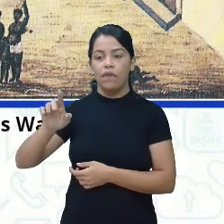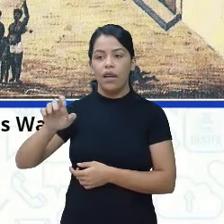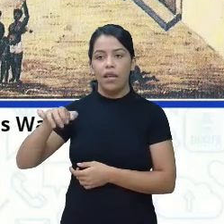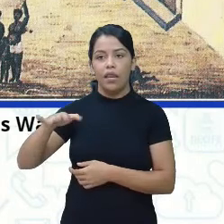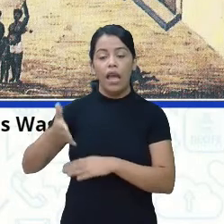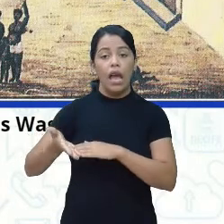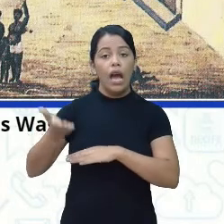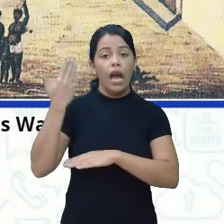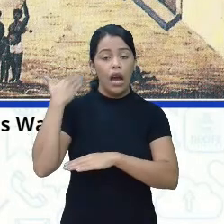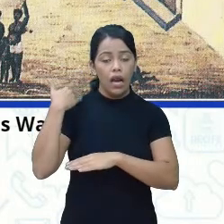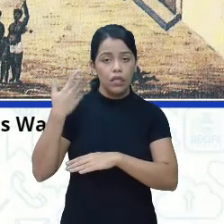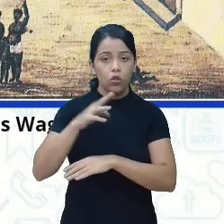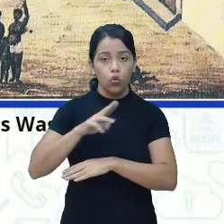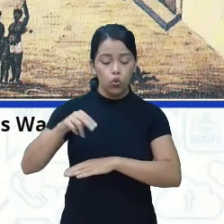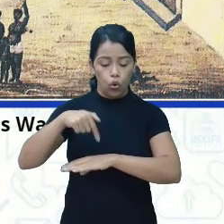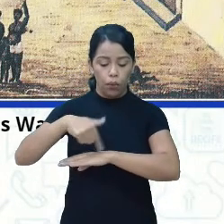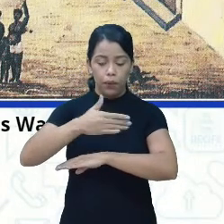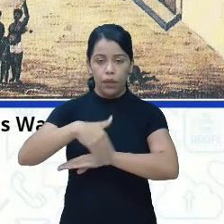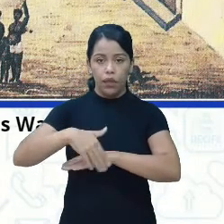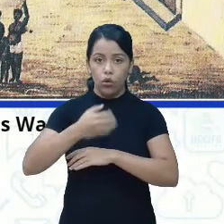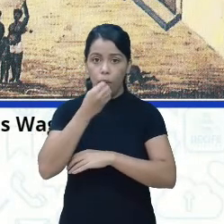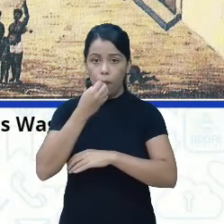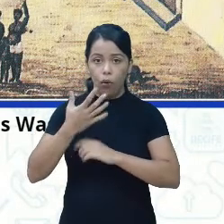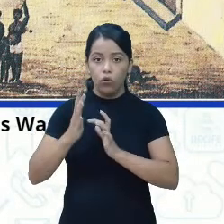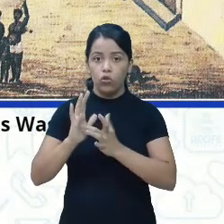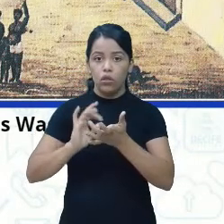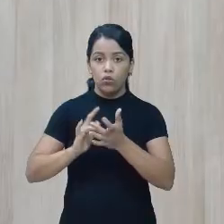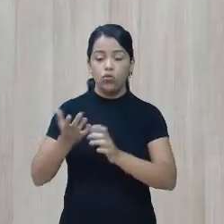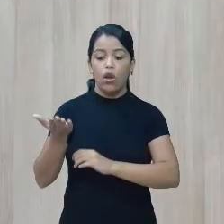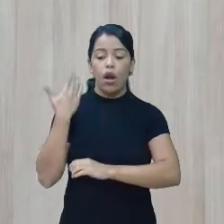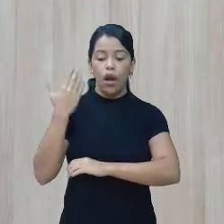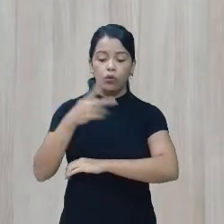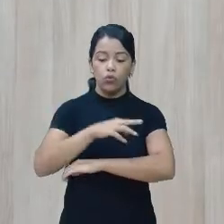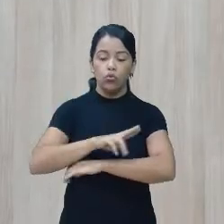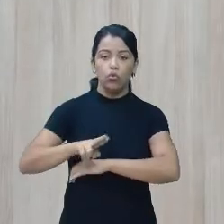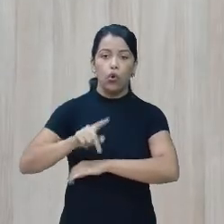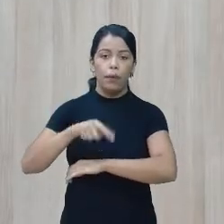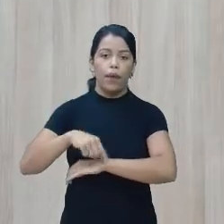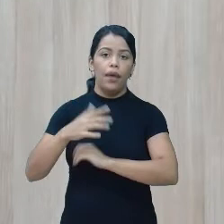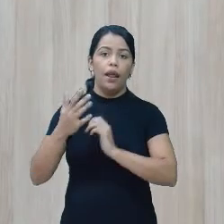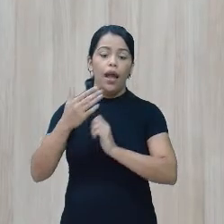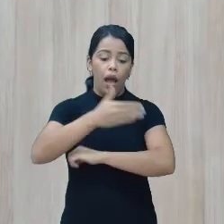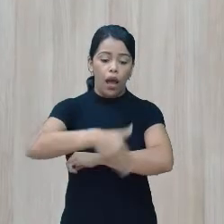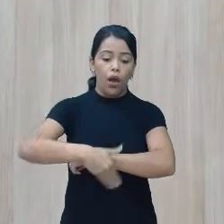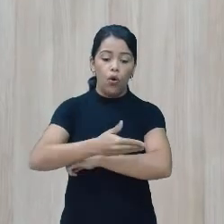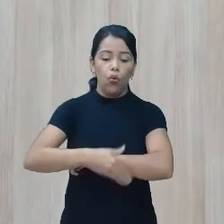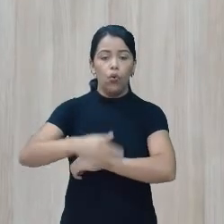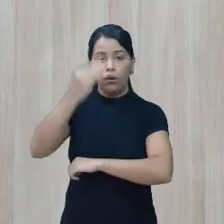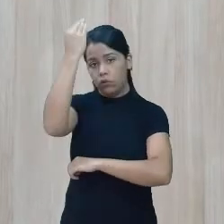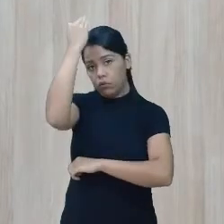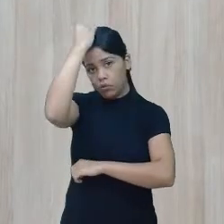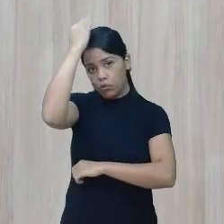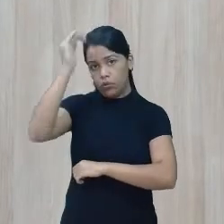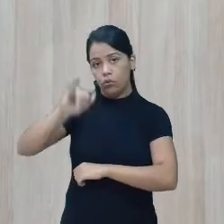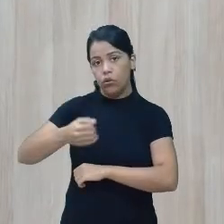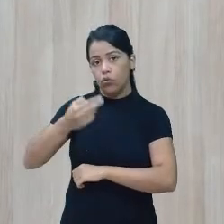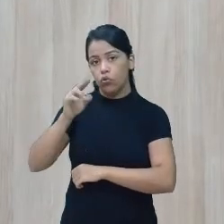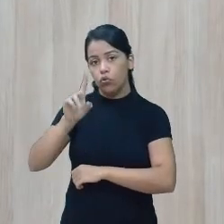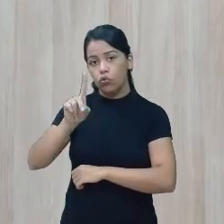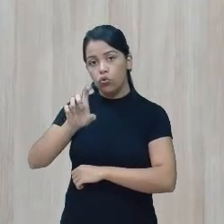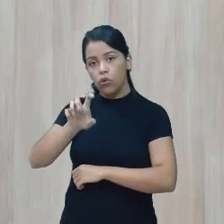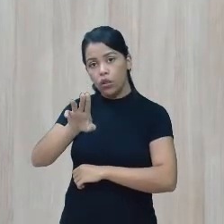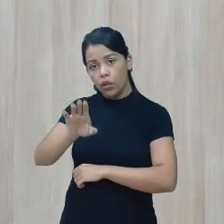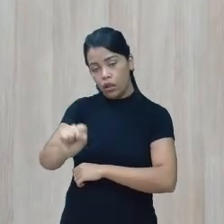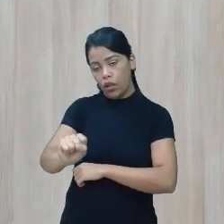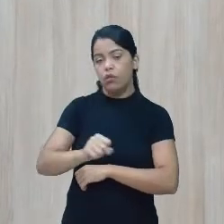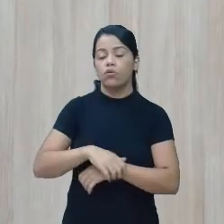Zacarias Wagner, ele tem uma história interessantíssima. Um dia a gente pode trazer aqui em outra aula. Ele era um soldado da companhia, ele veio